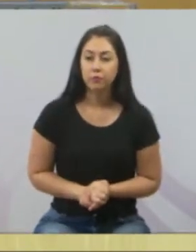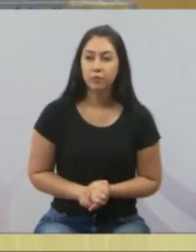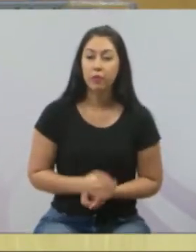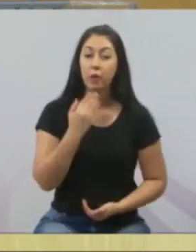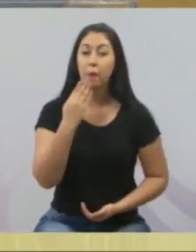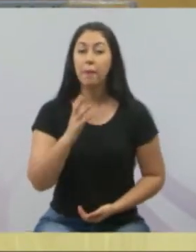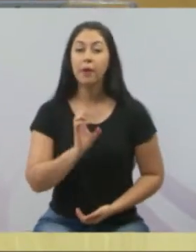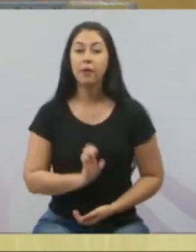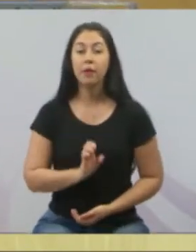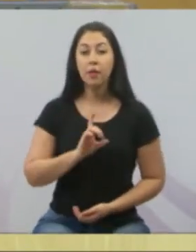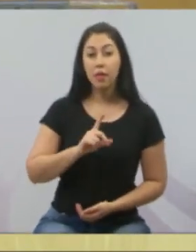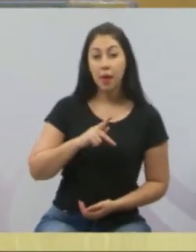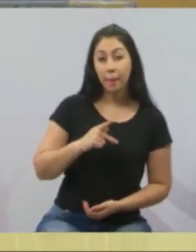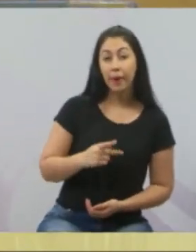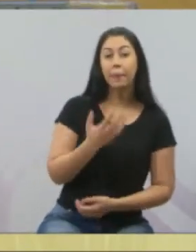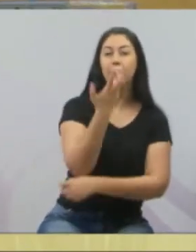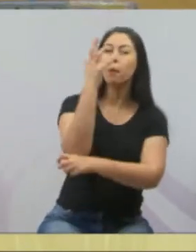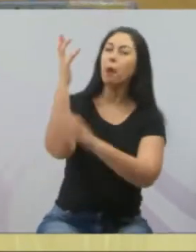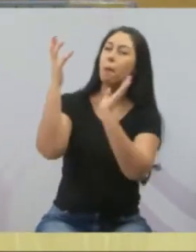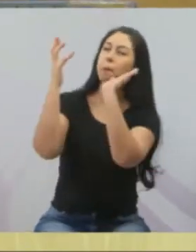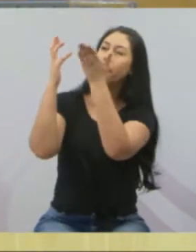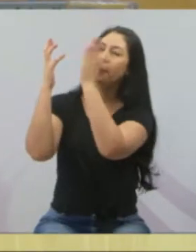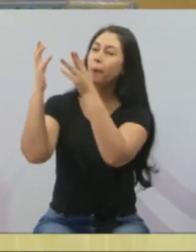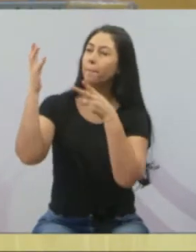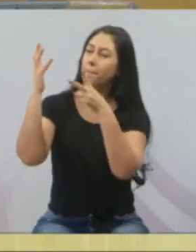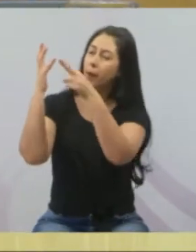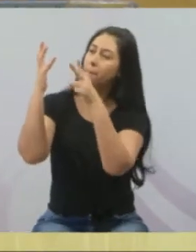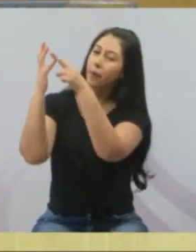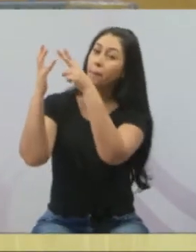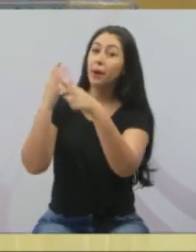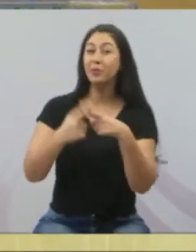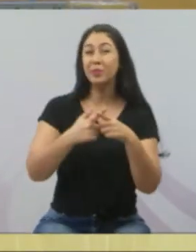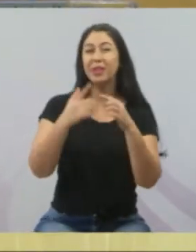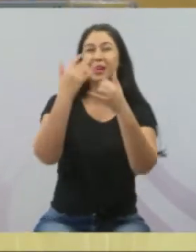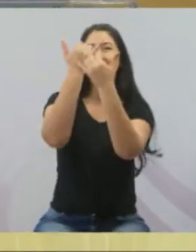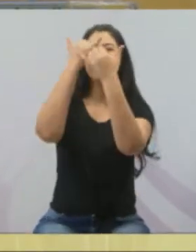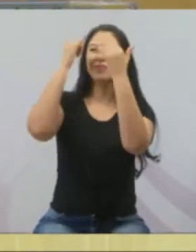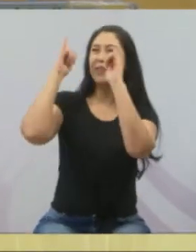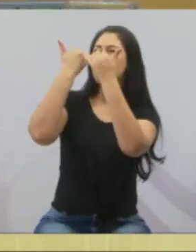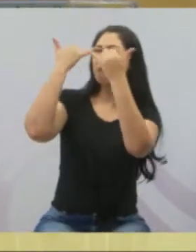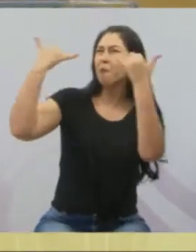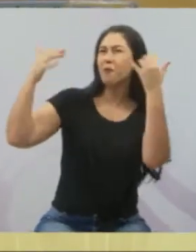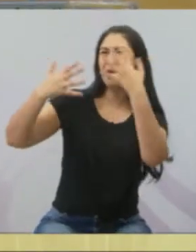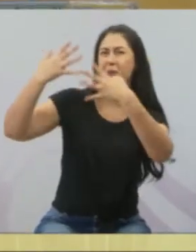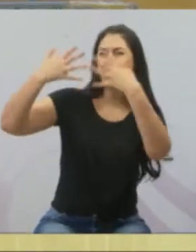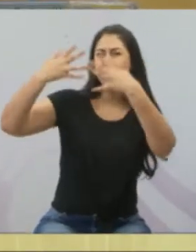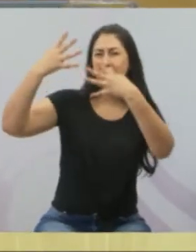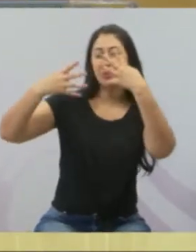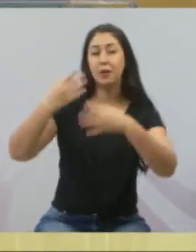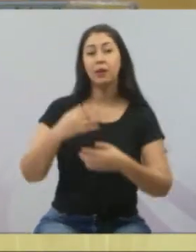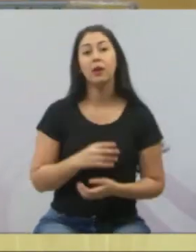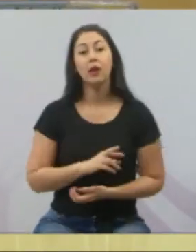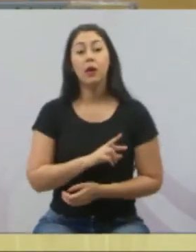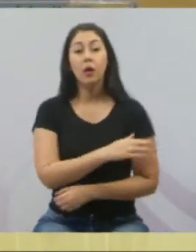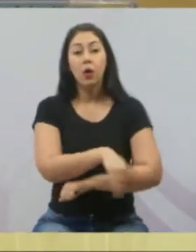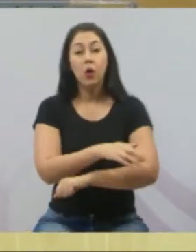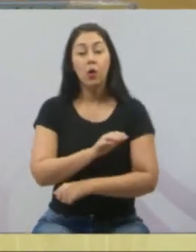presente manifestação. Sala das Sessões, 29 de julho de 2020.